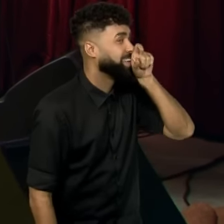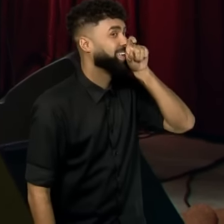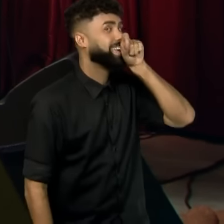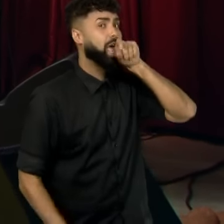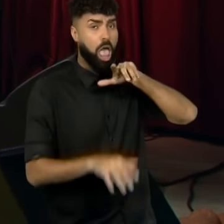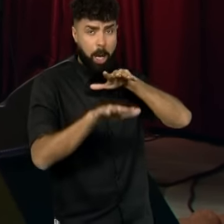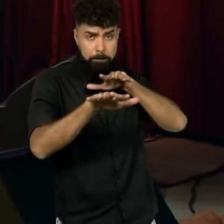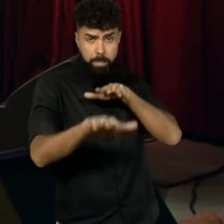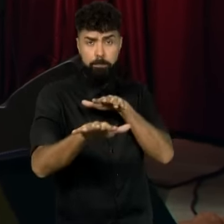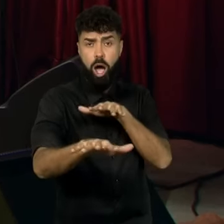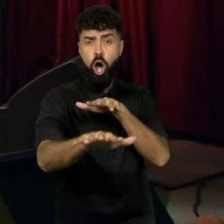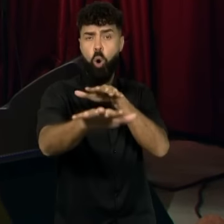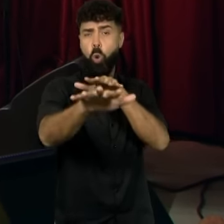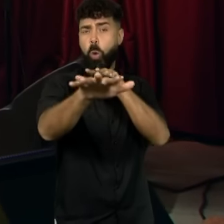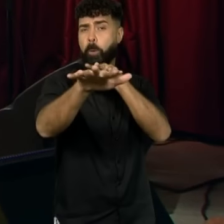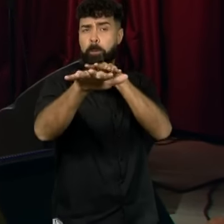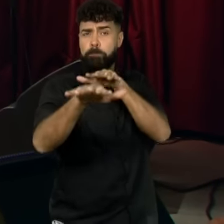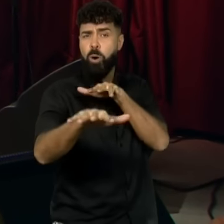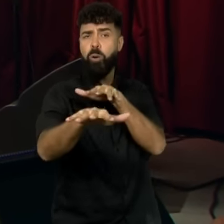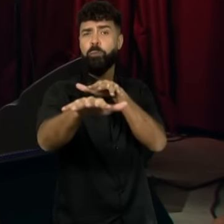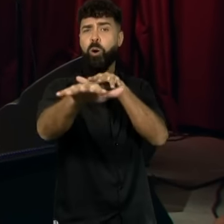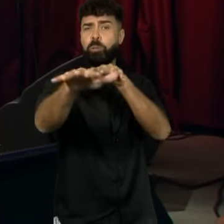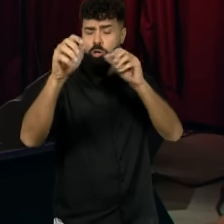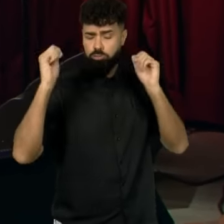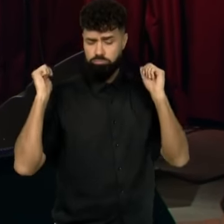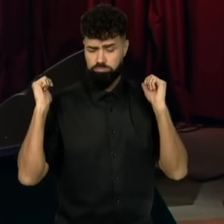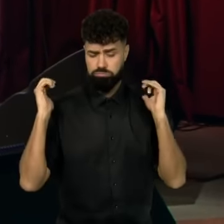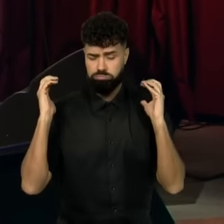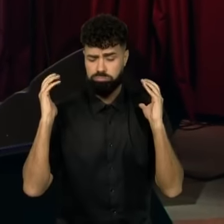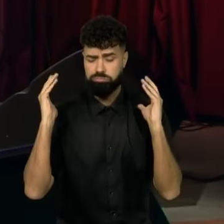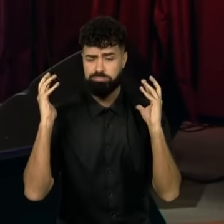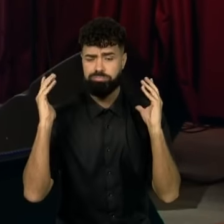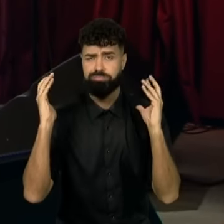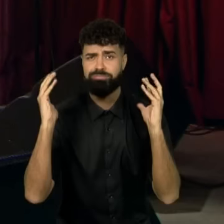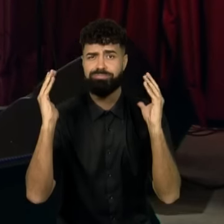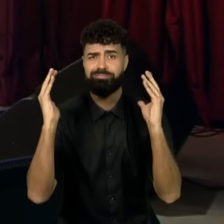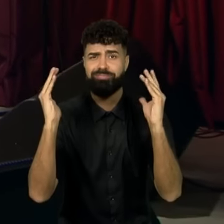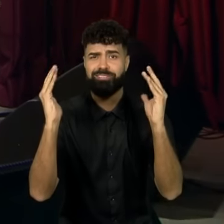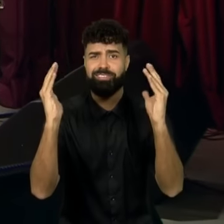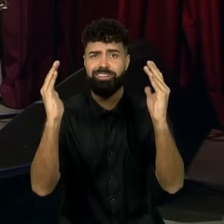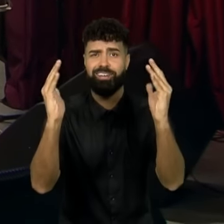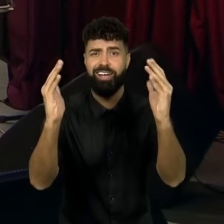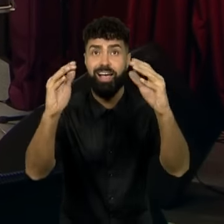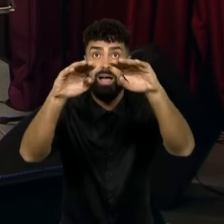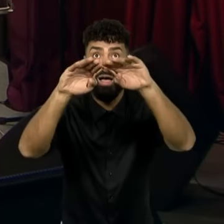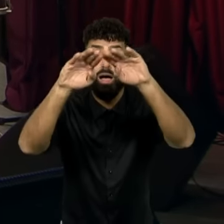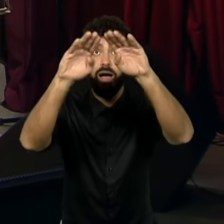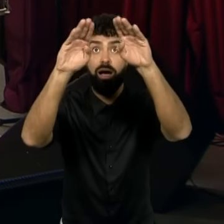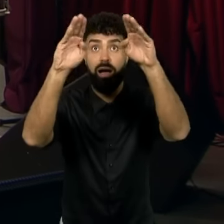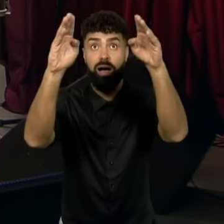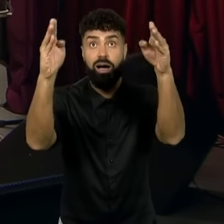desfilando em triunfal sobre o altar do carnaval.